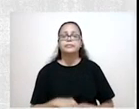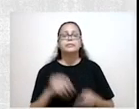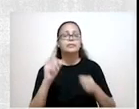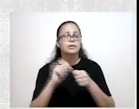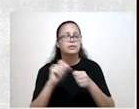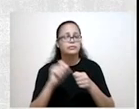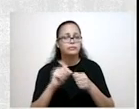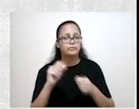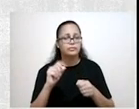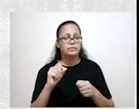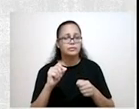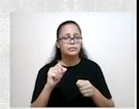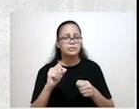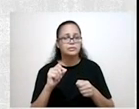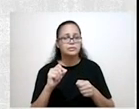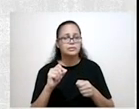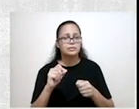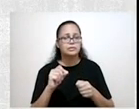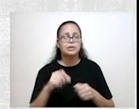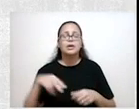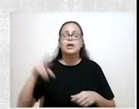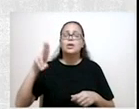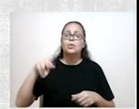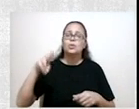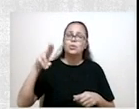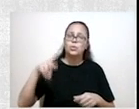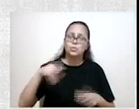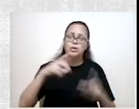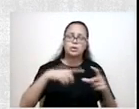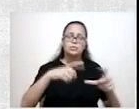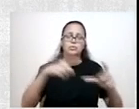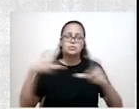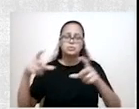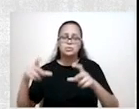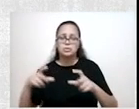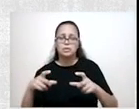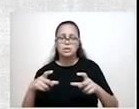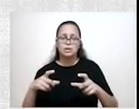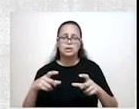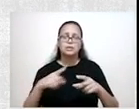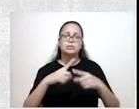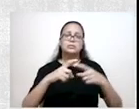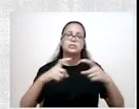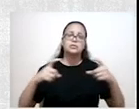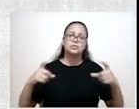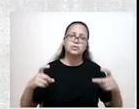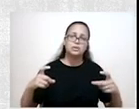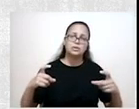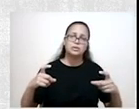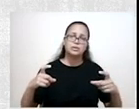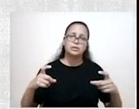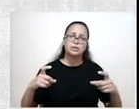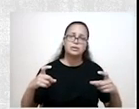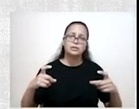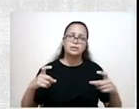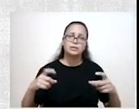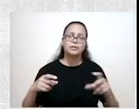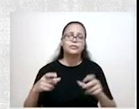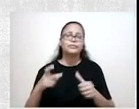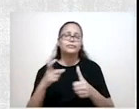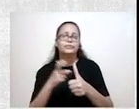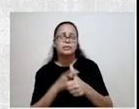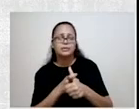a afirmar: nunca, no campo dos conflitos, tantos devem tanto a tão poucos. É uma